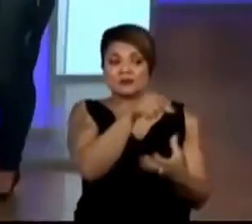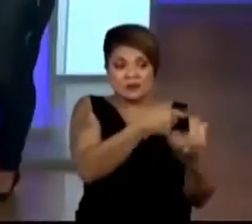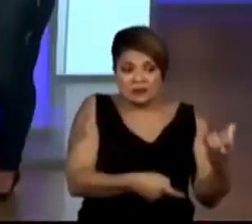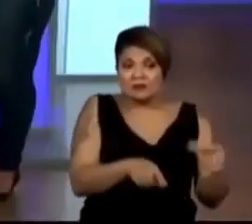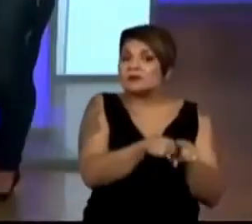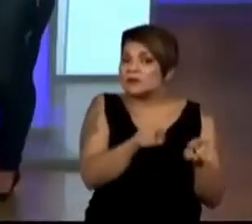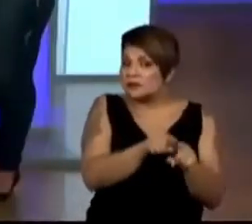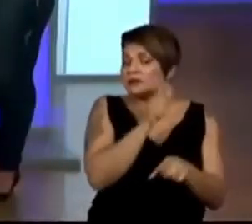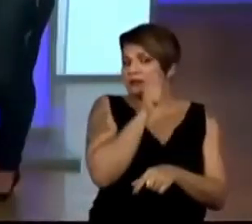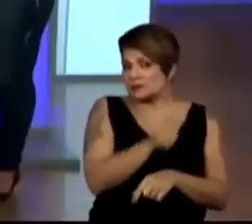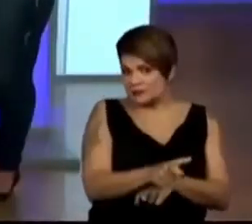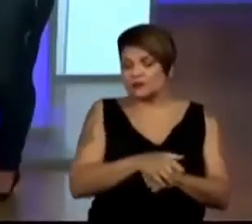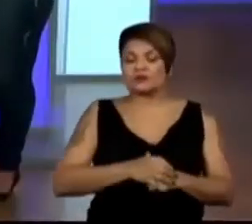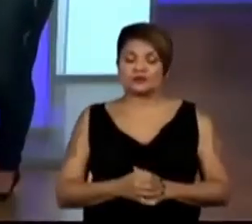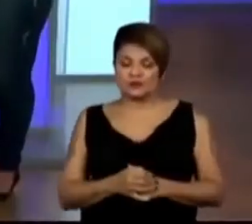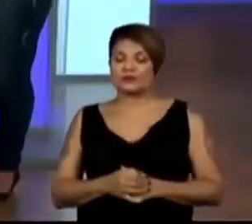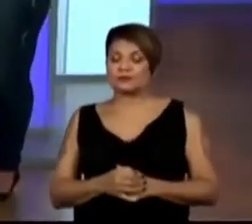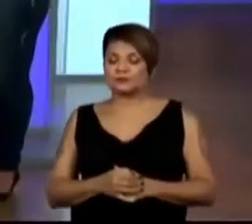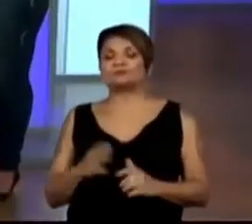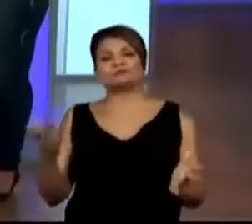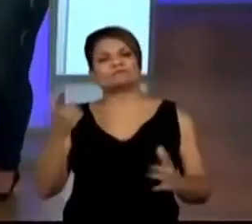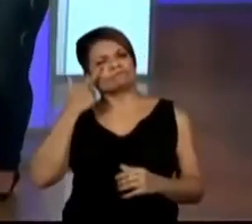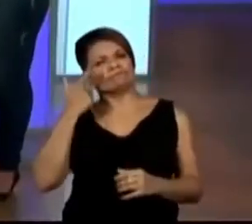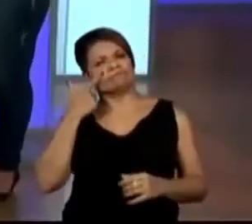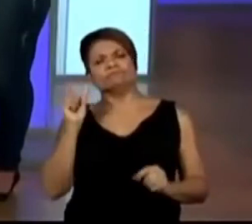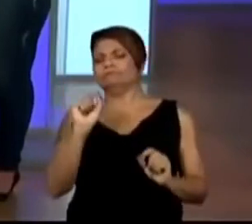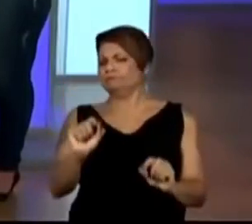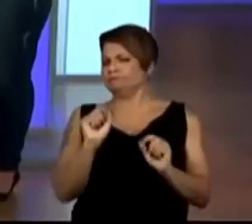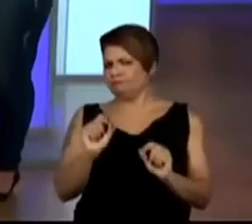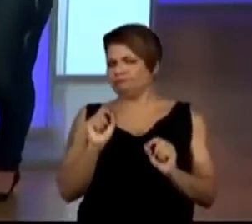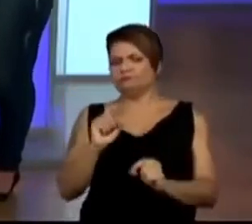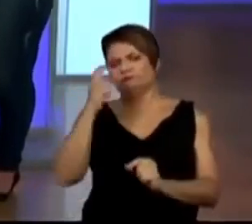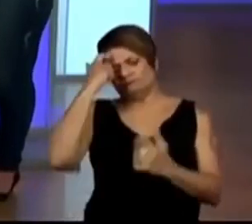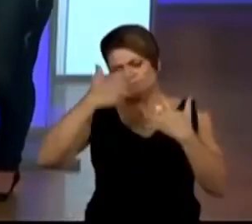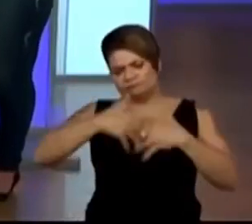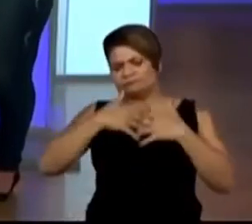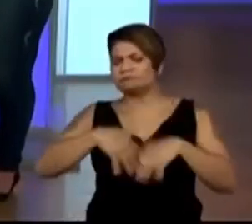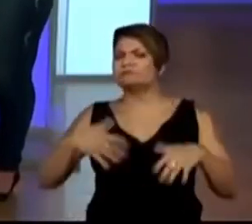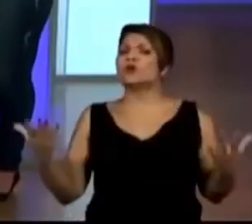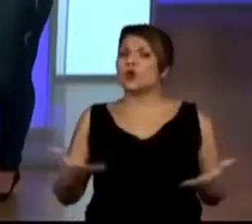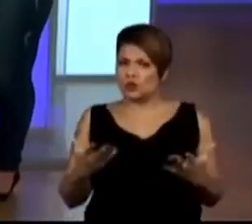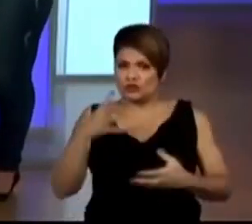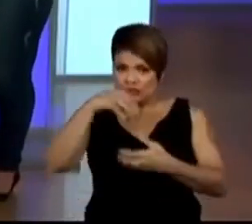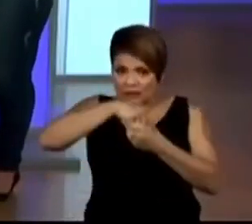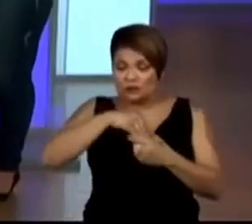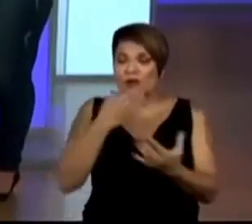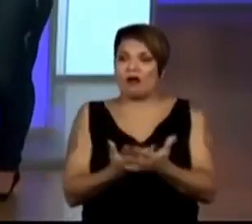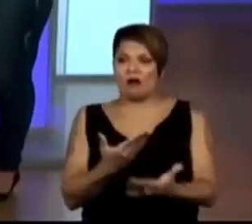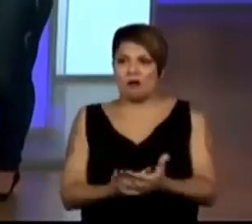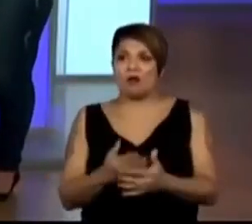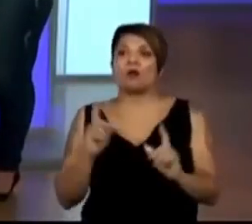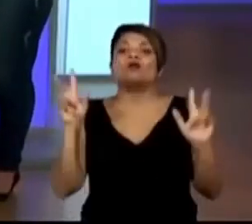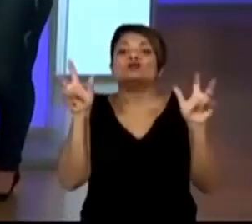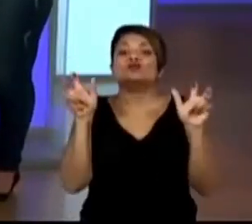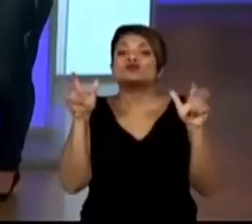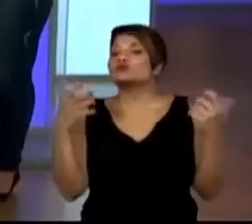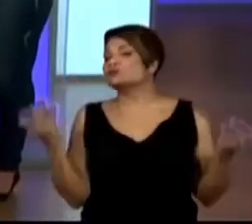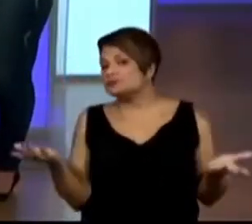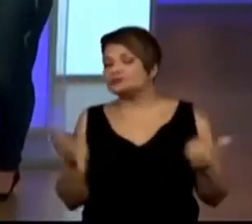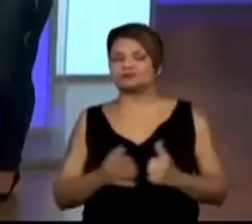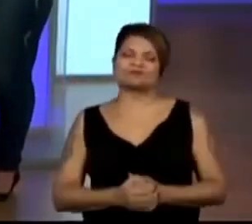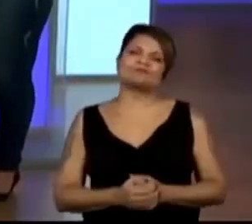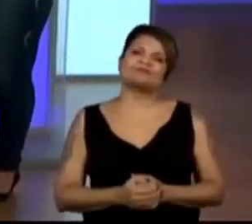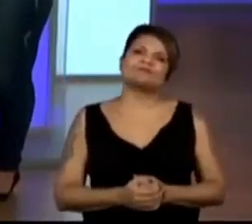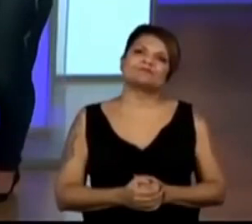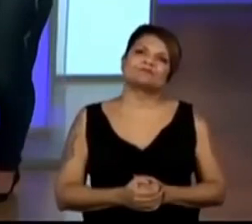interessante. E vamos ver em que a gente vai pensar hoje dentro da nossa aula, qual que é o título da nossa aula, tá bom?